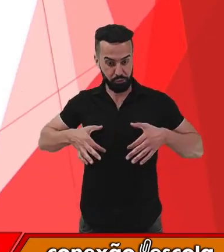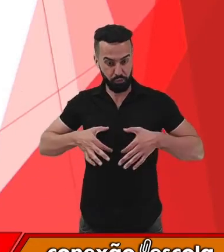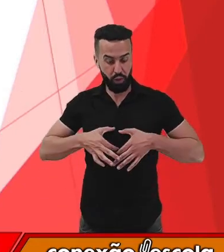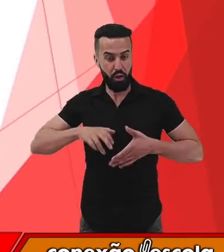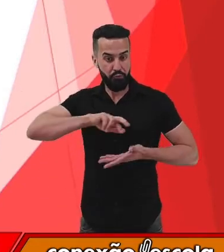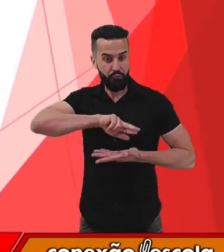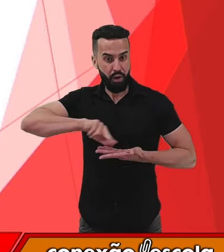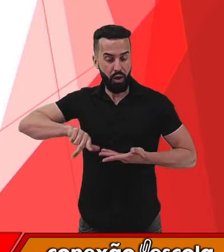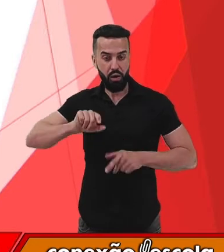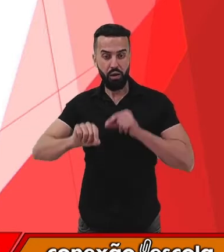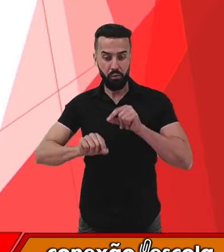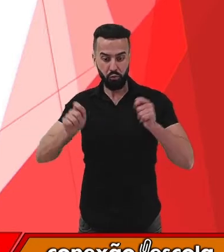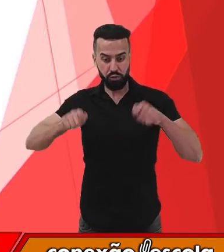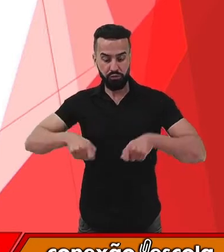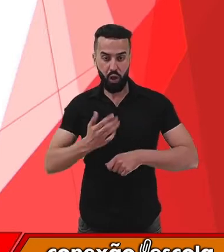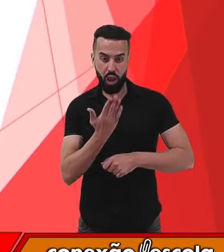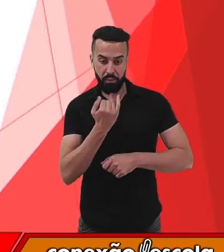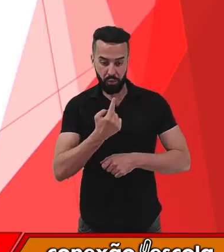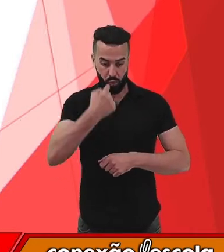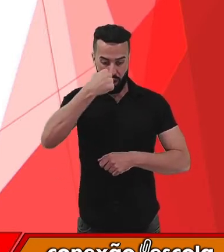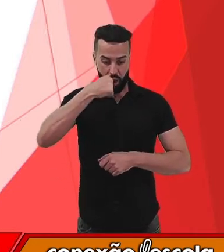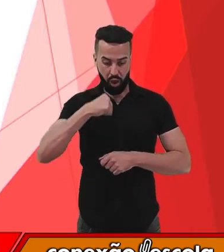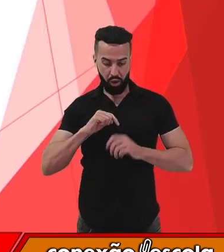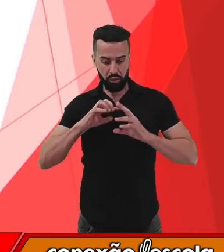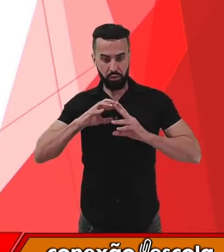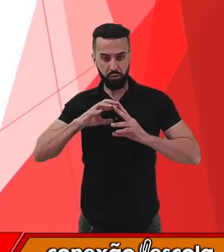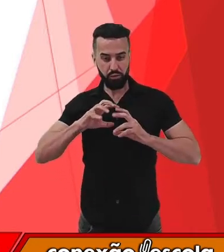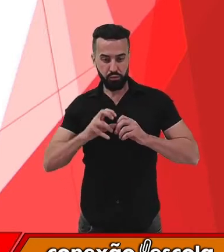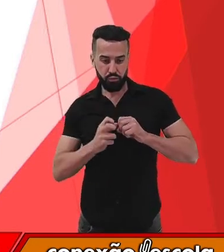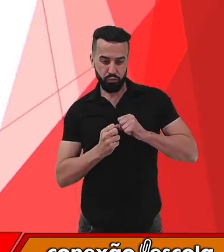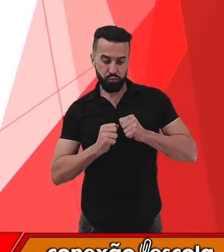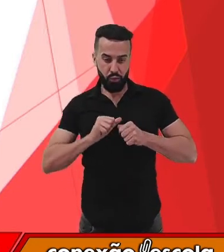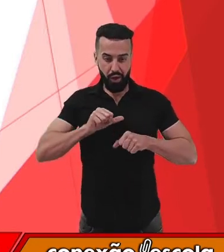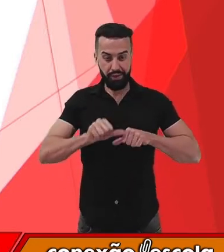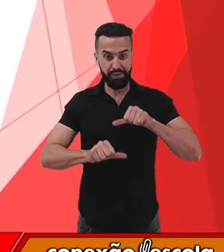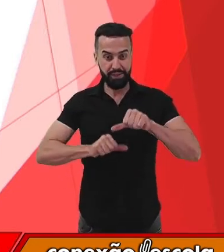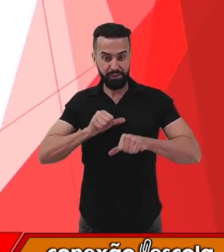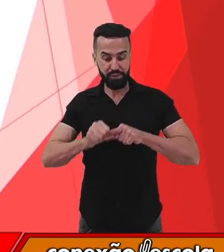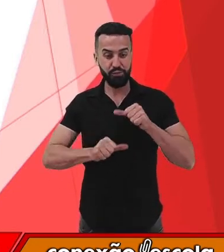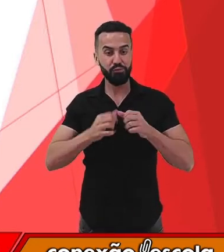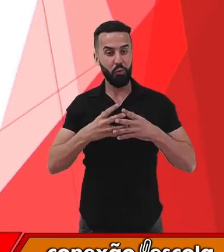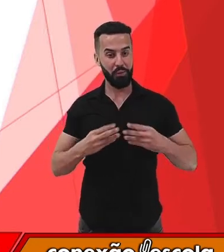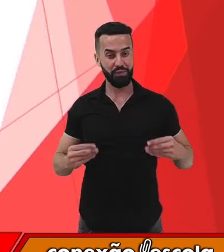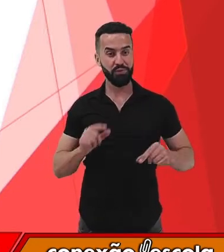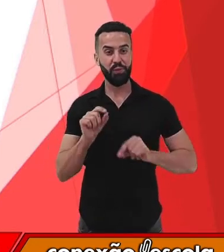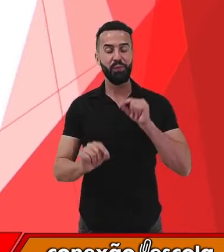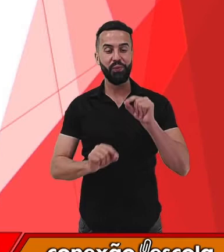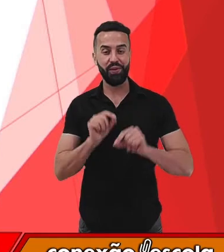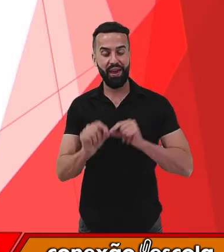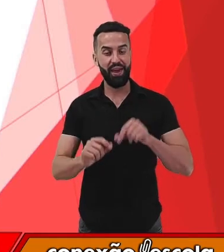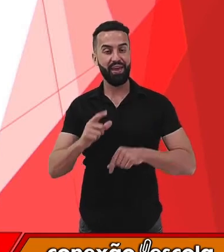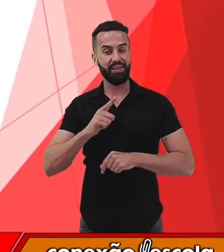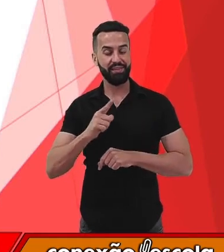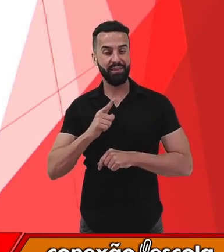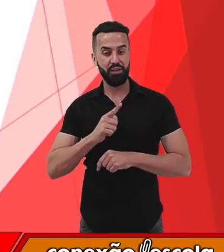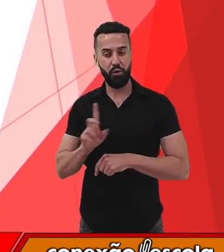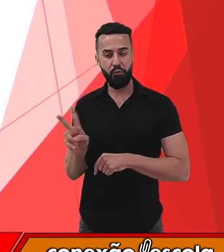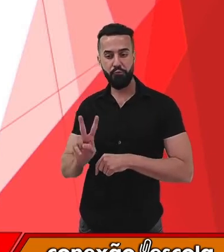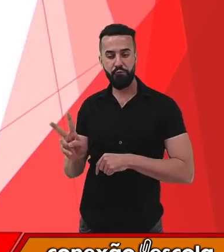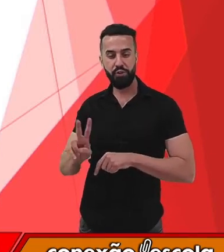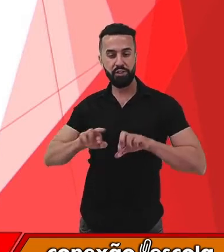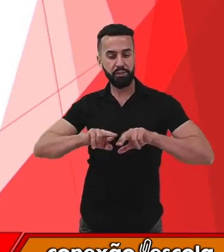pela transformação do alimento em compostos mais simples, que são chamados de